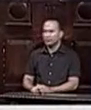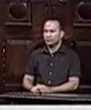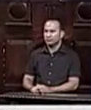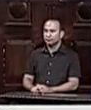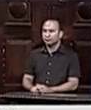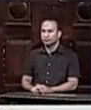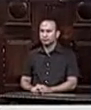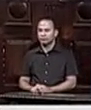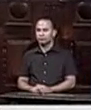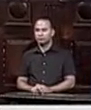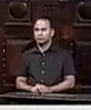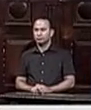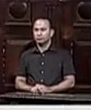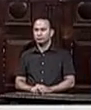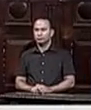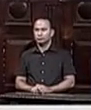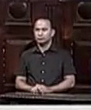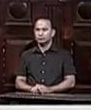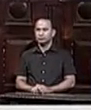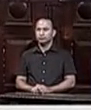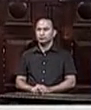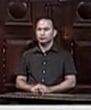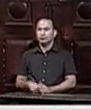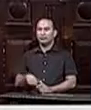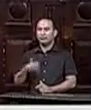Há aproximadamente 15 dias atrás,